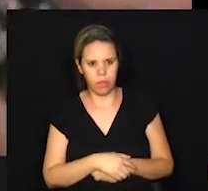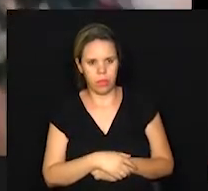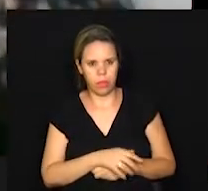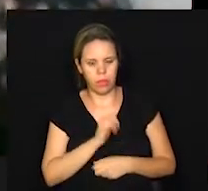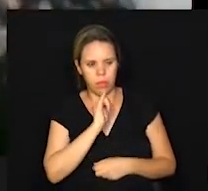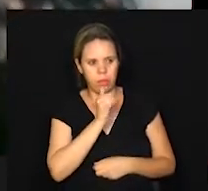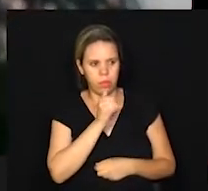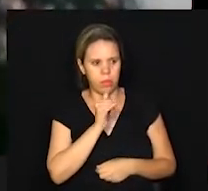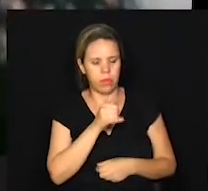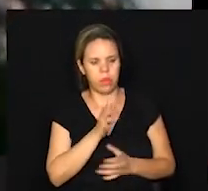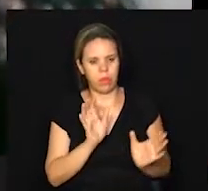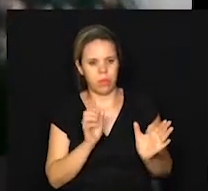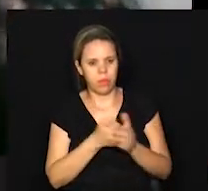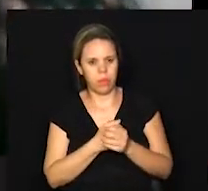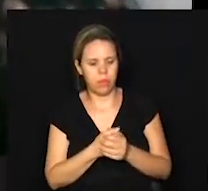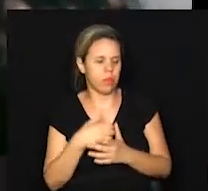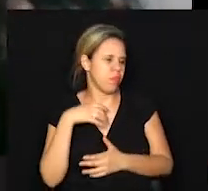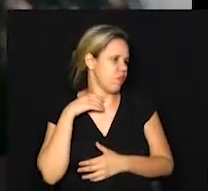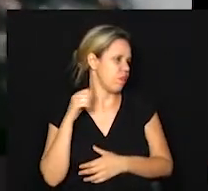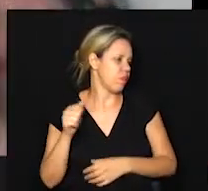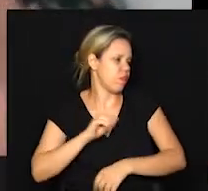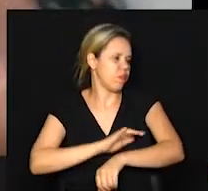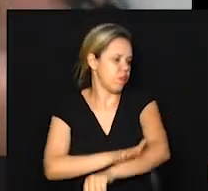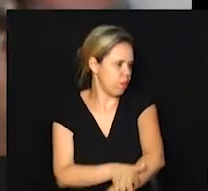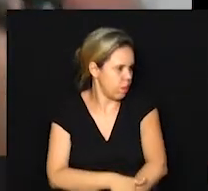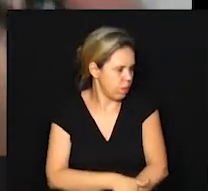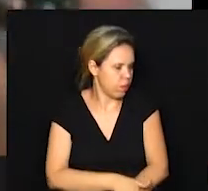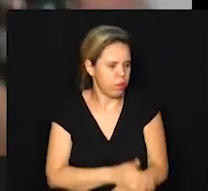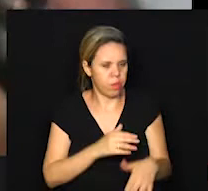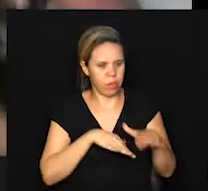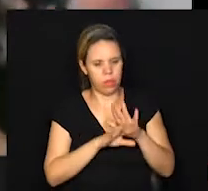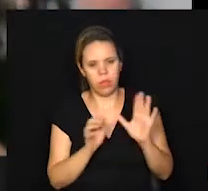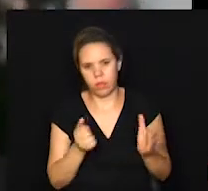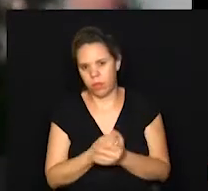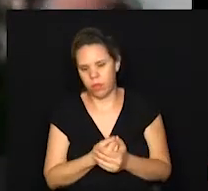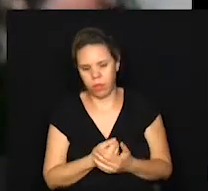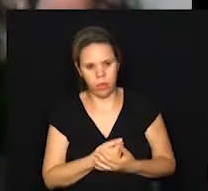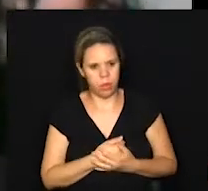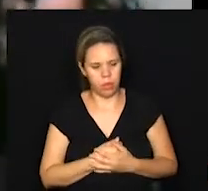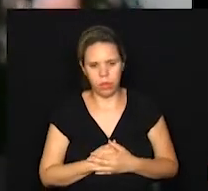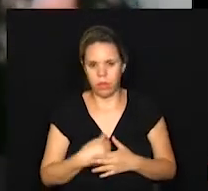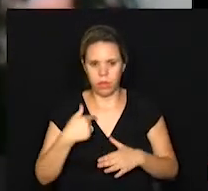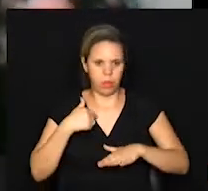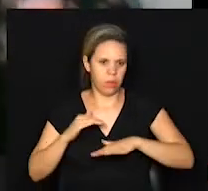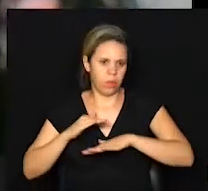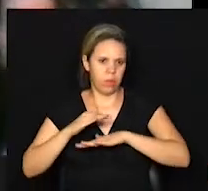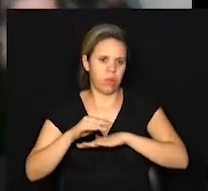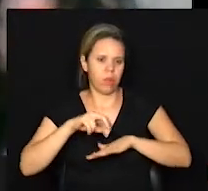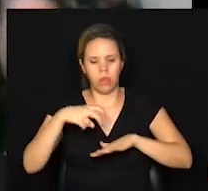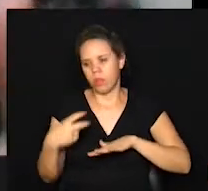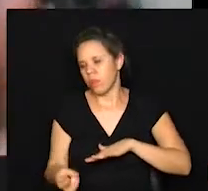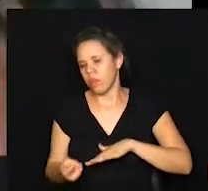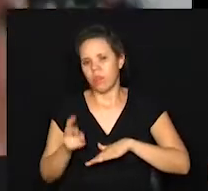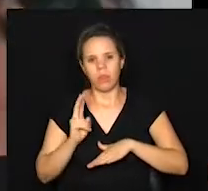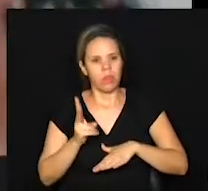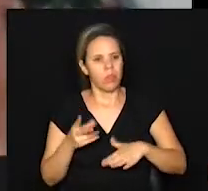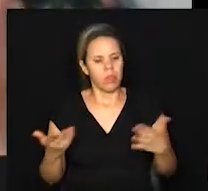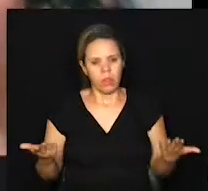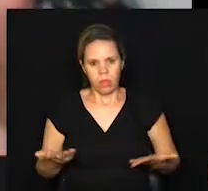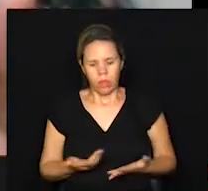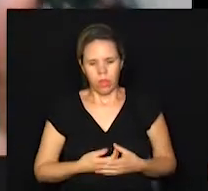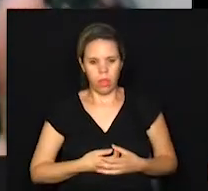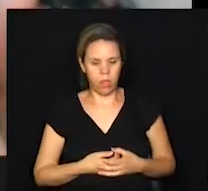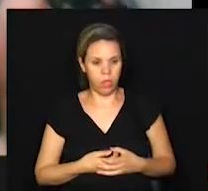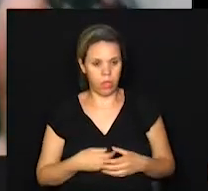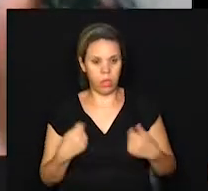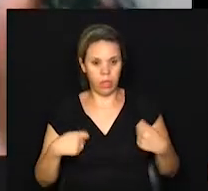baixo do tapete, já jogou racismo para baixo do tapete, só que eu estou em cima do tapete, caindo em cima dele o tempo todo agora. Eu